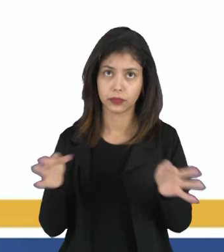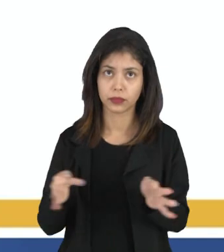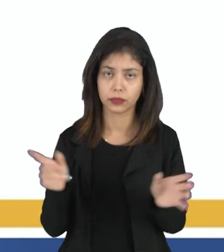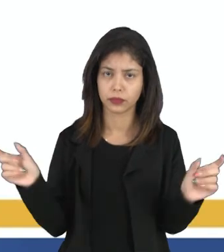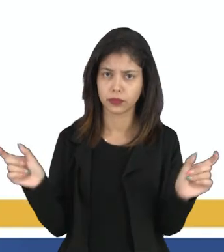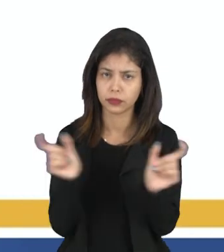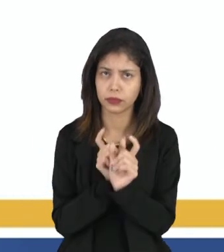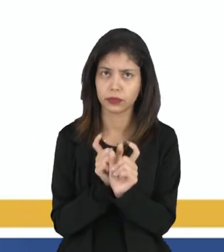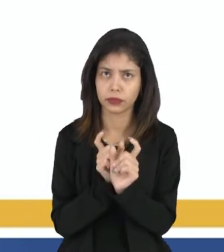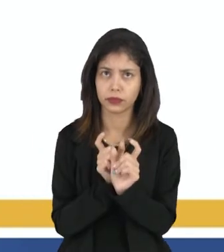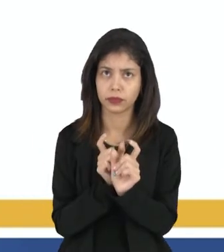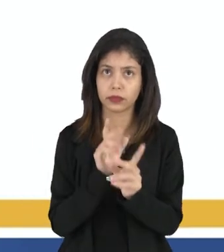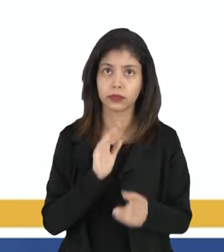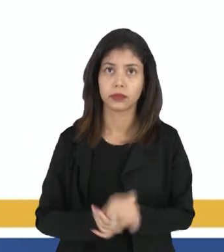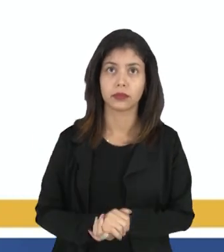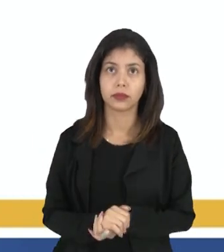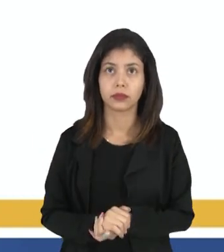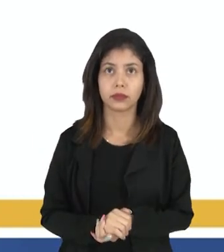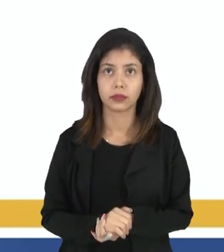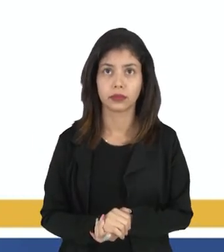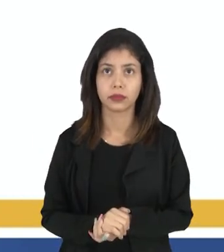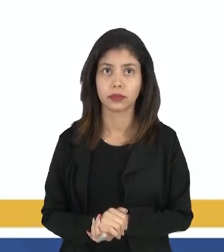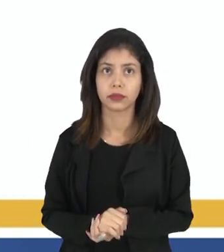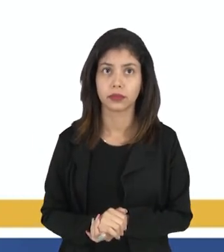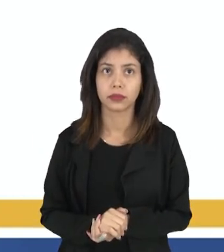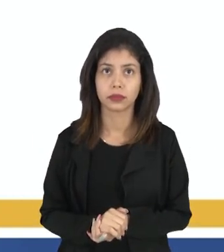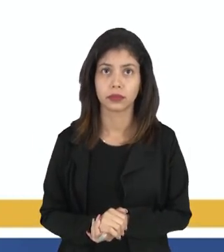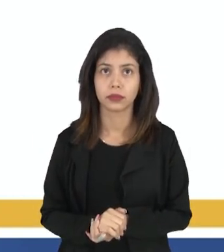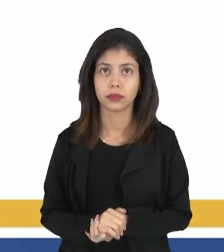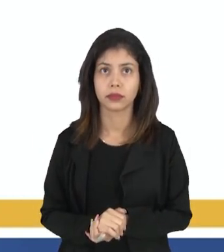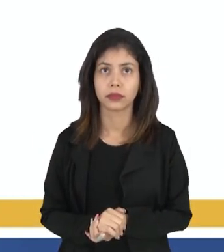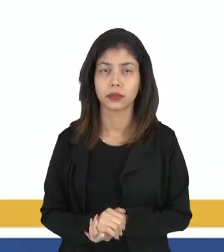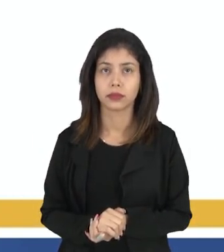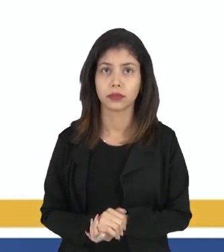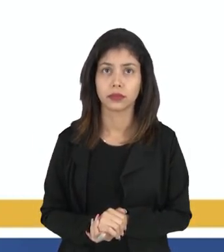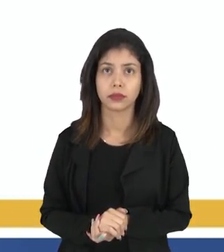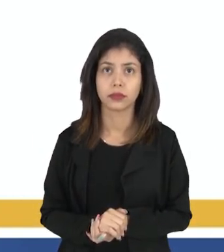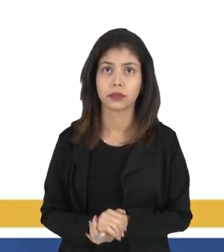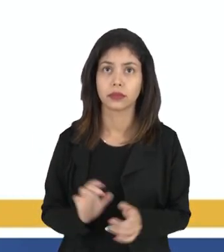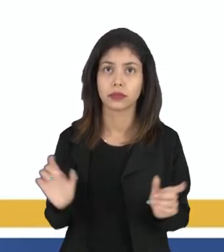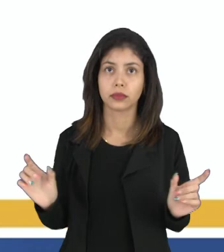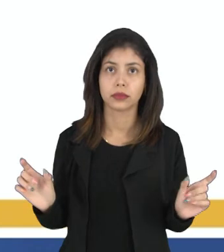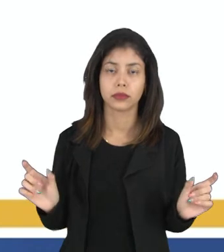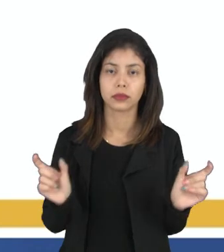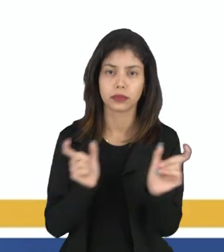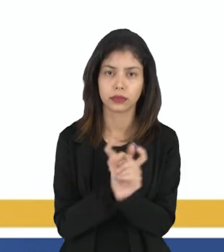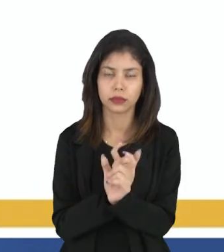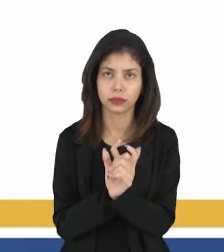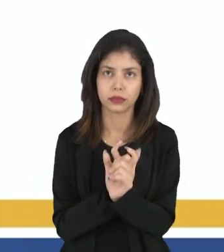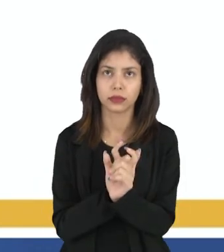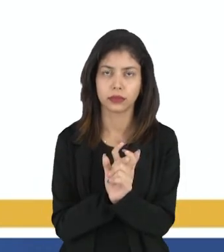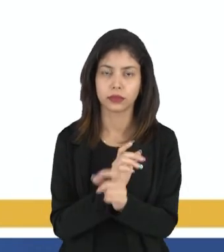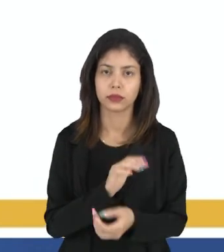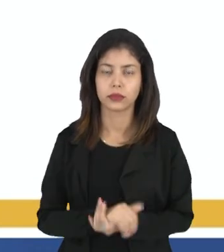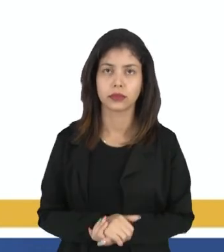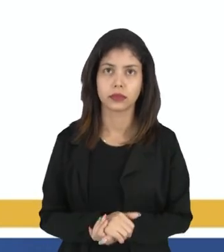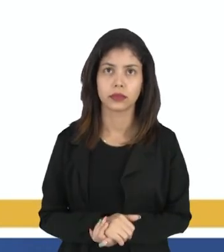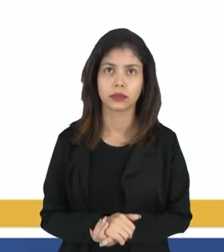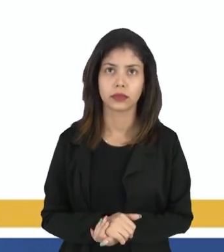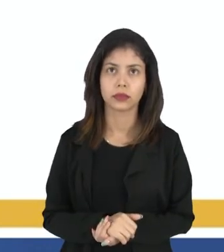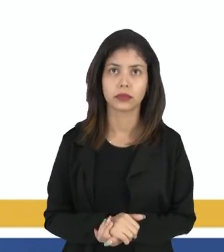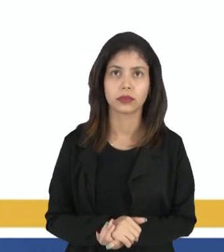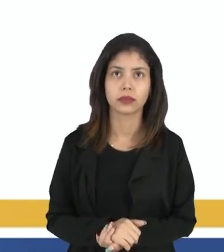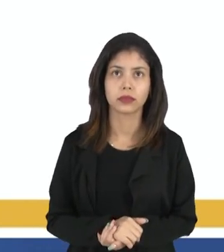forma abreviada de she has é she's e a forma abreviada de she has not é she